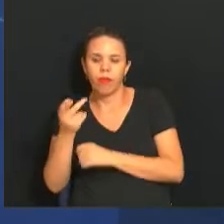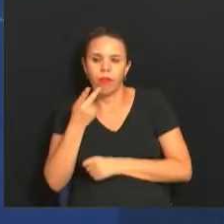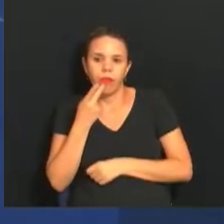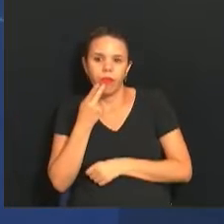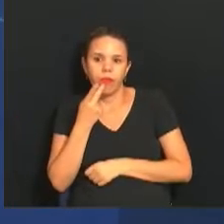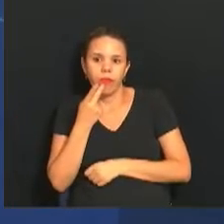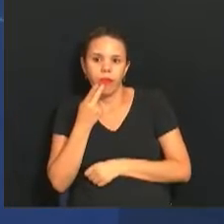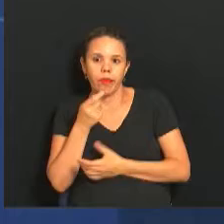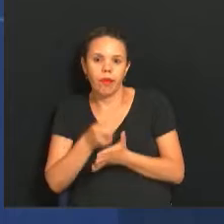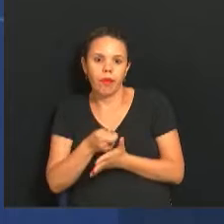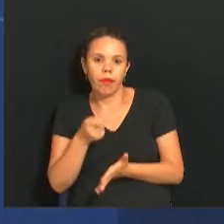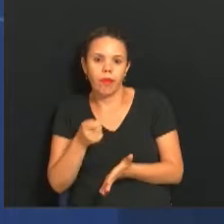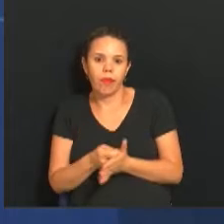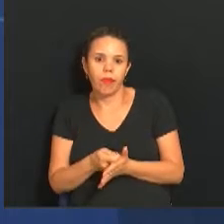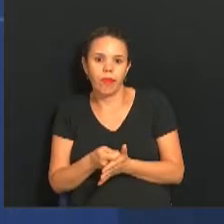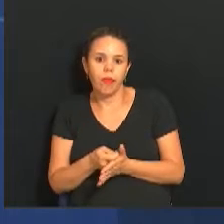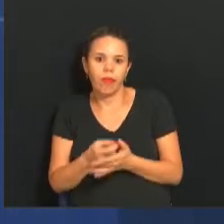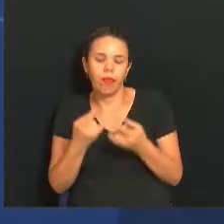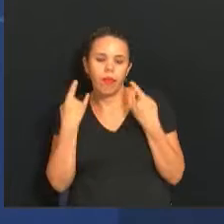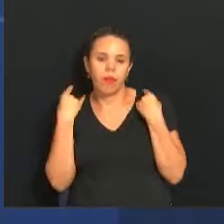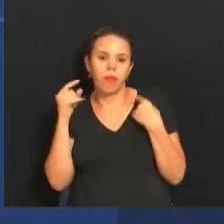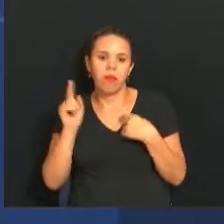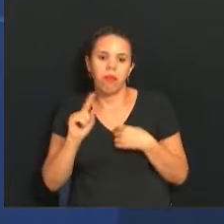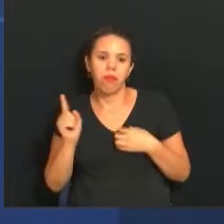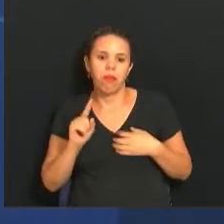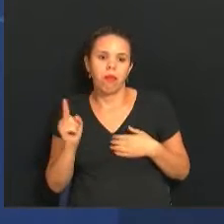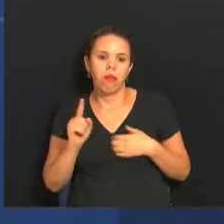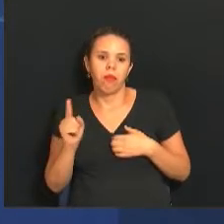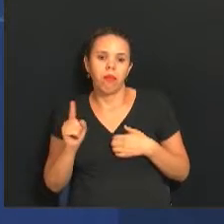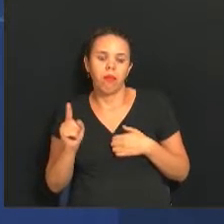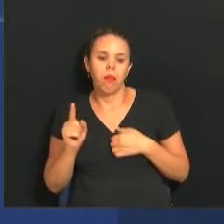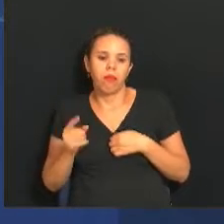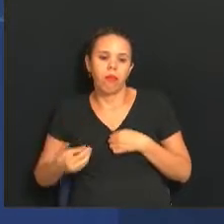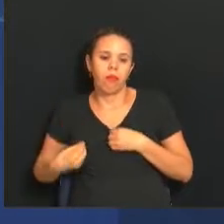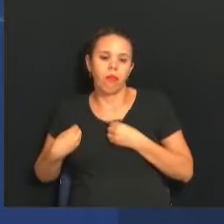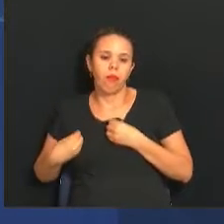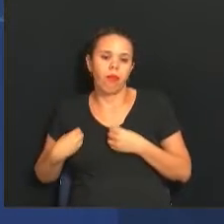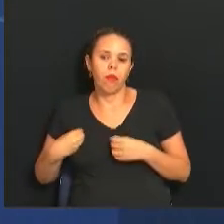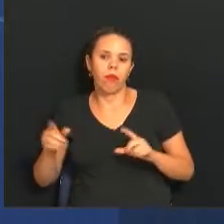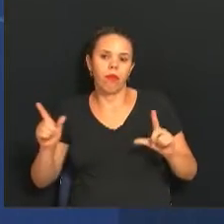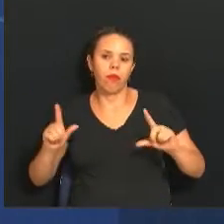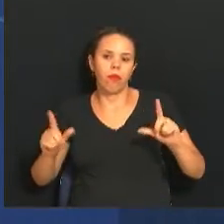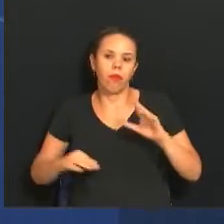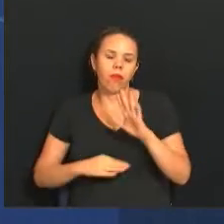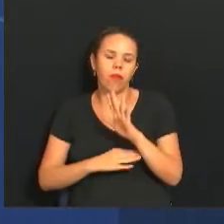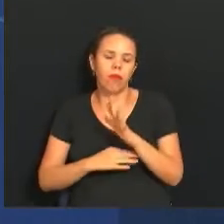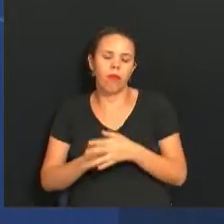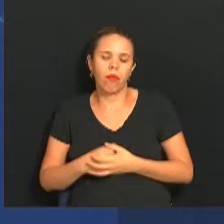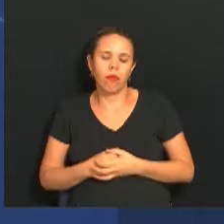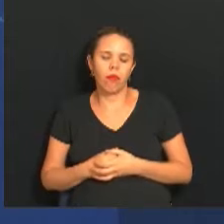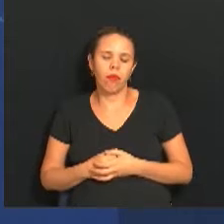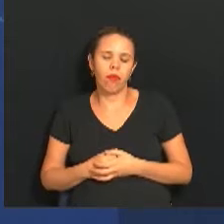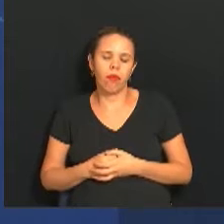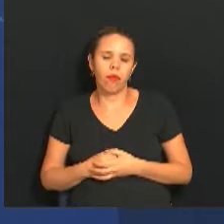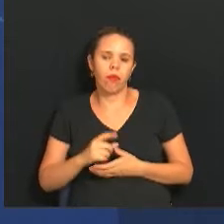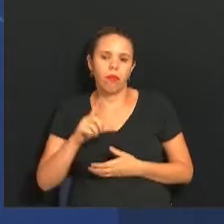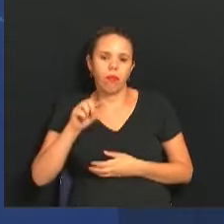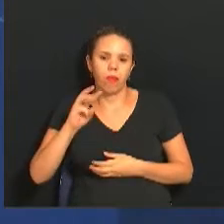sobre a obrigatoriedade do uso de máscara ou não. Transmissão ao vivo da TV Câmara Campinas, a coletiva daqui a pouco,